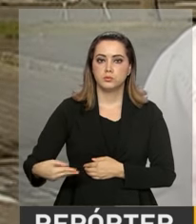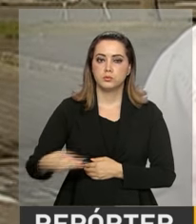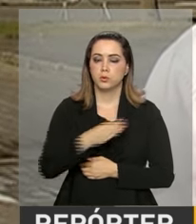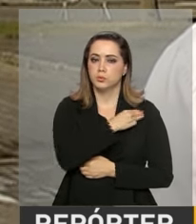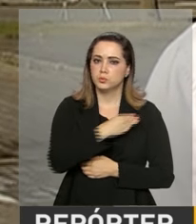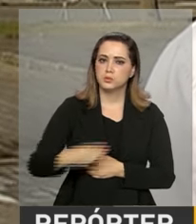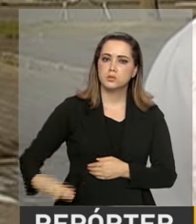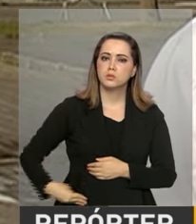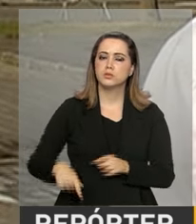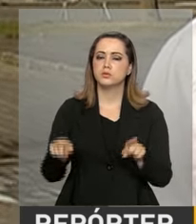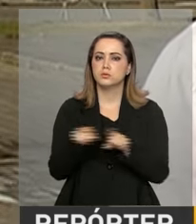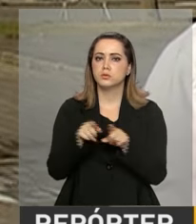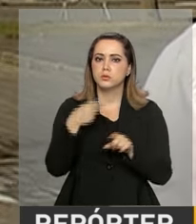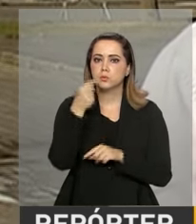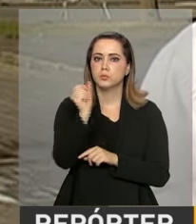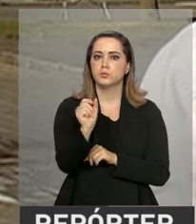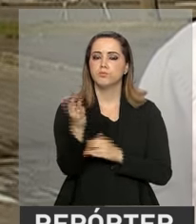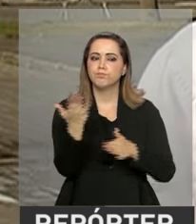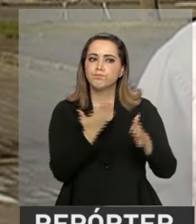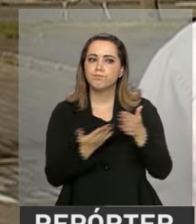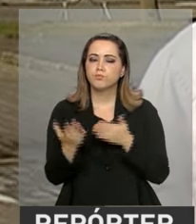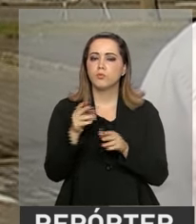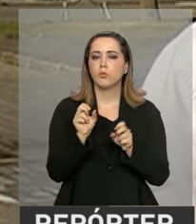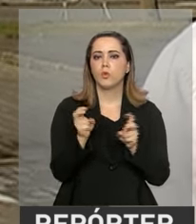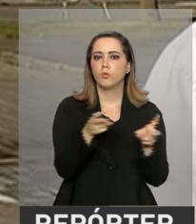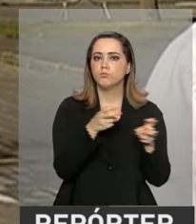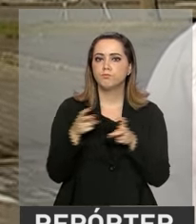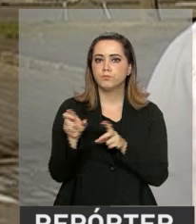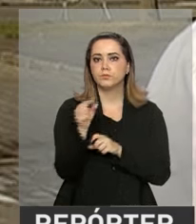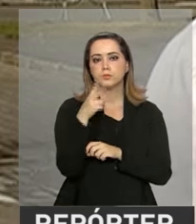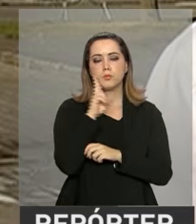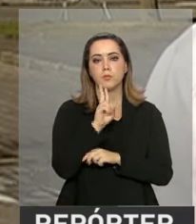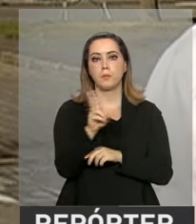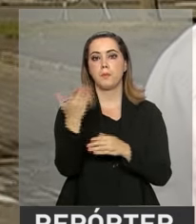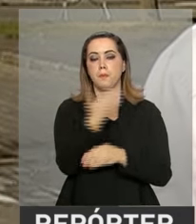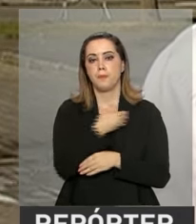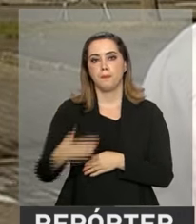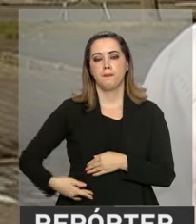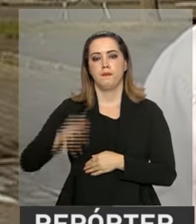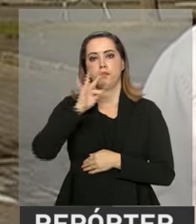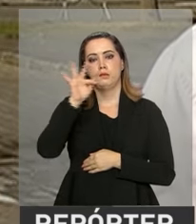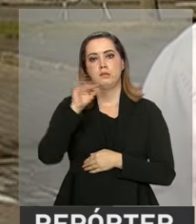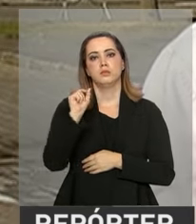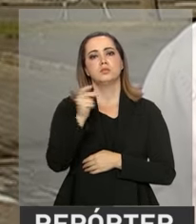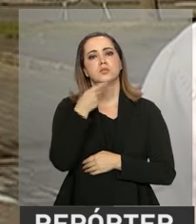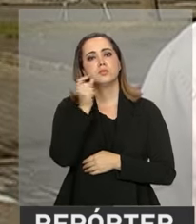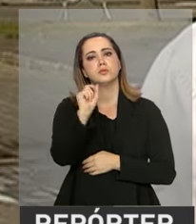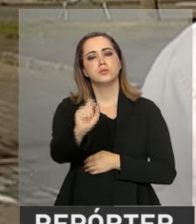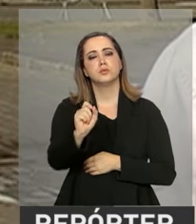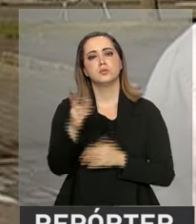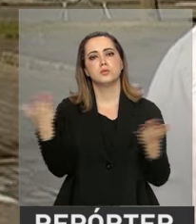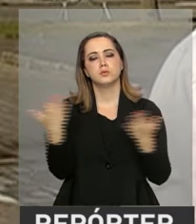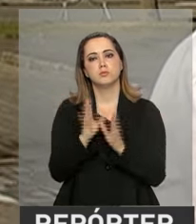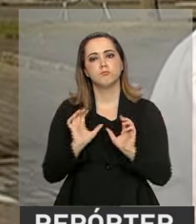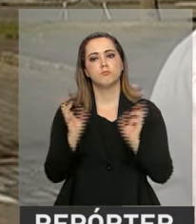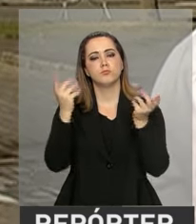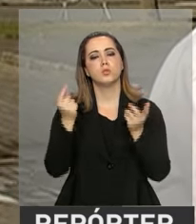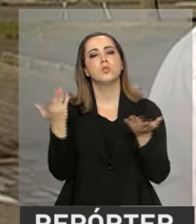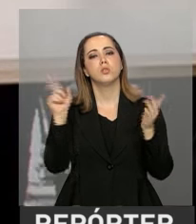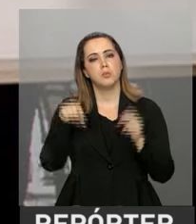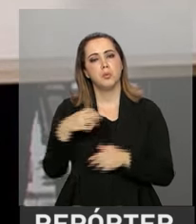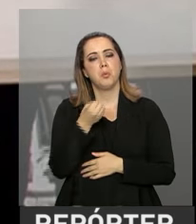institucional também fez um balanço da operação do governo federal até agora e afirmou que o clima dos Jogos Olímpicos é de